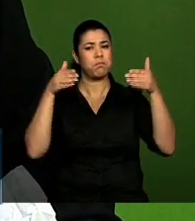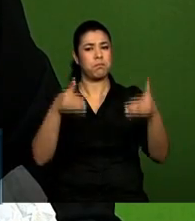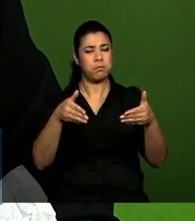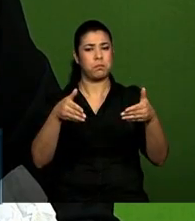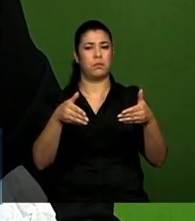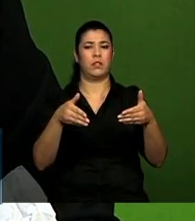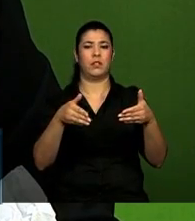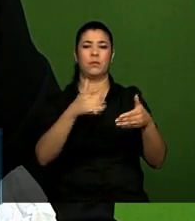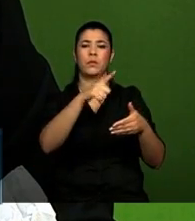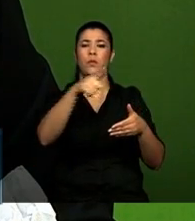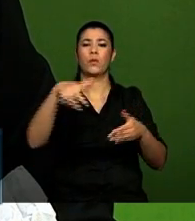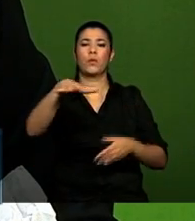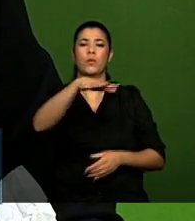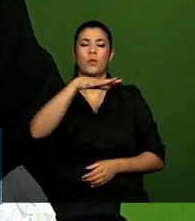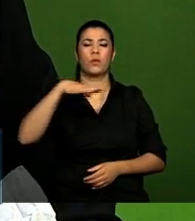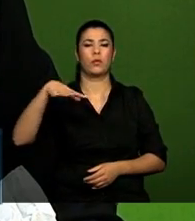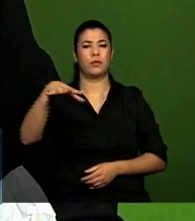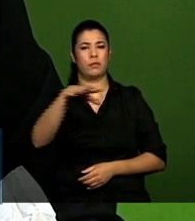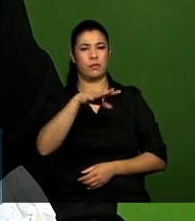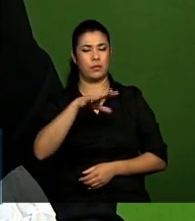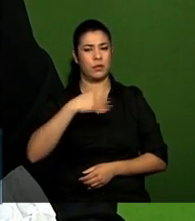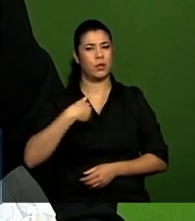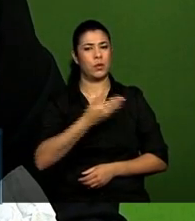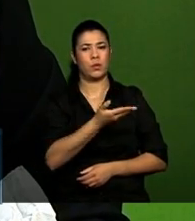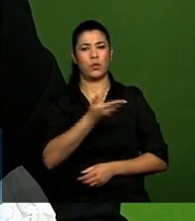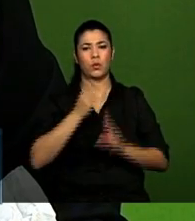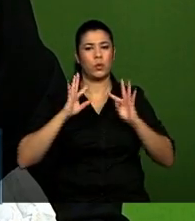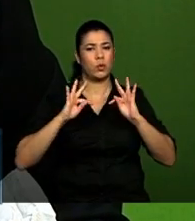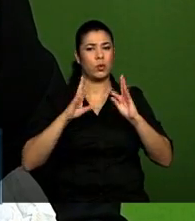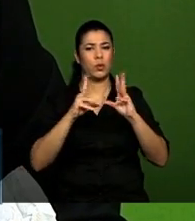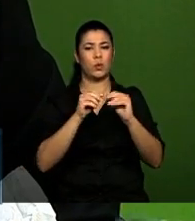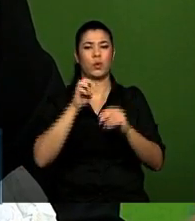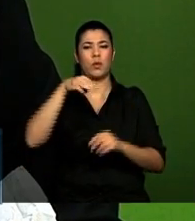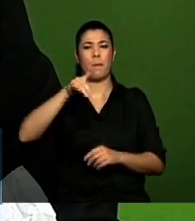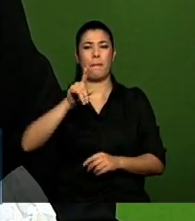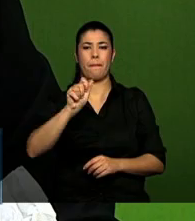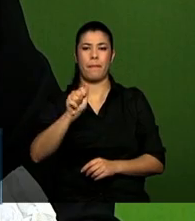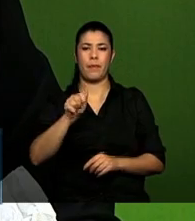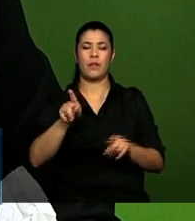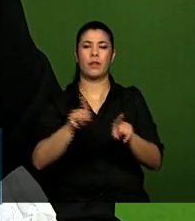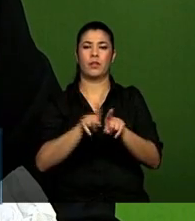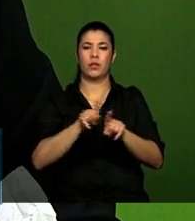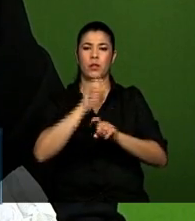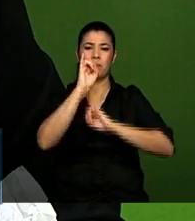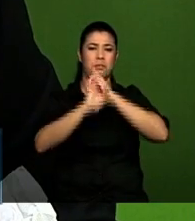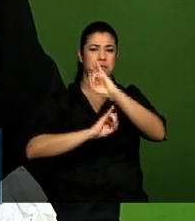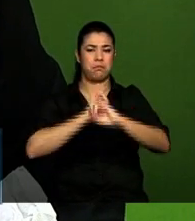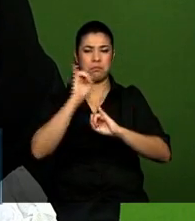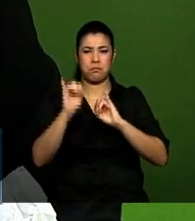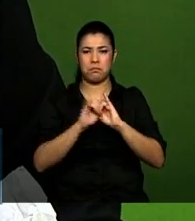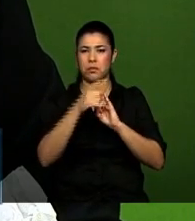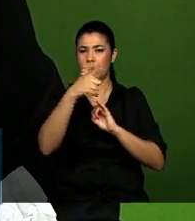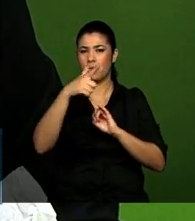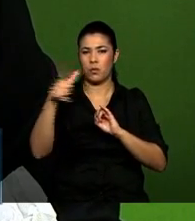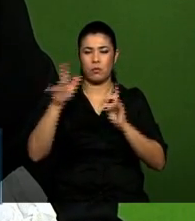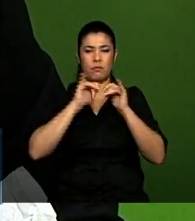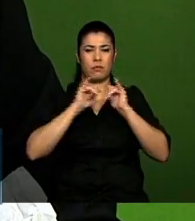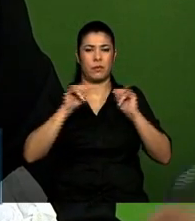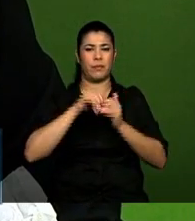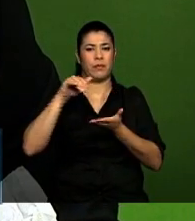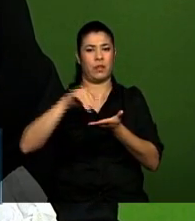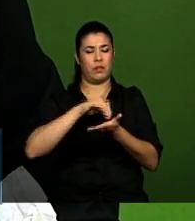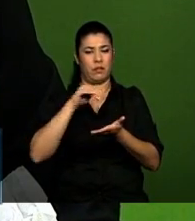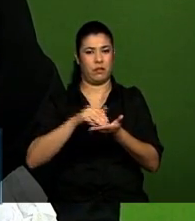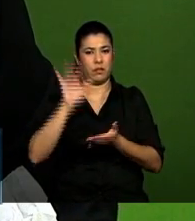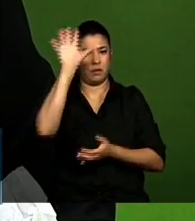espaços de participação através de todas as nossas mídias digitais a Secretaria Geral da presidência tem